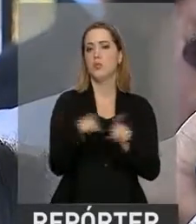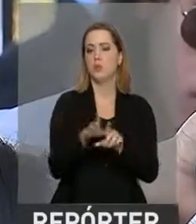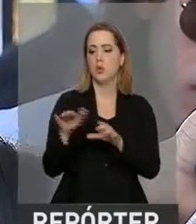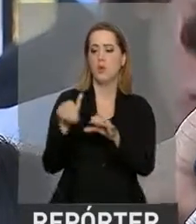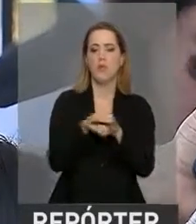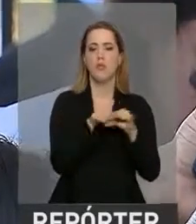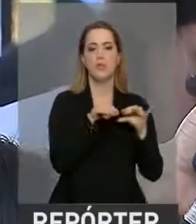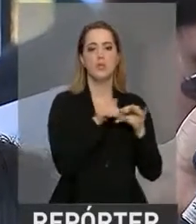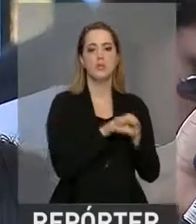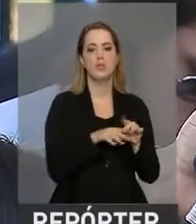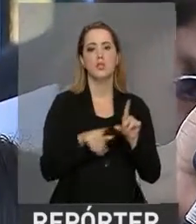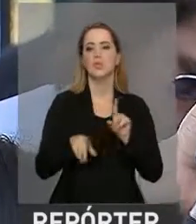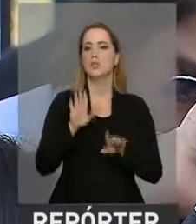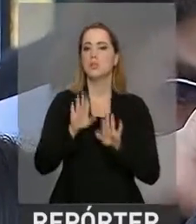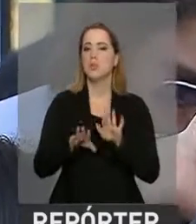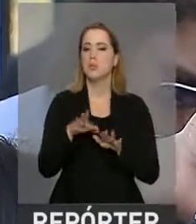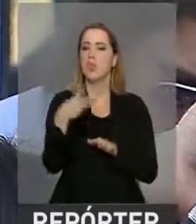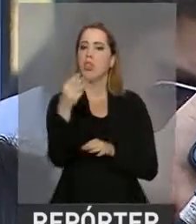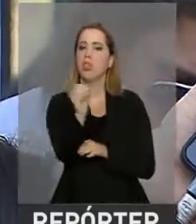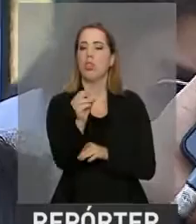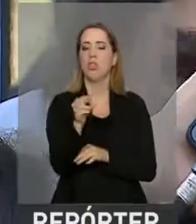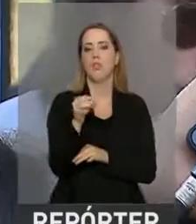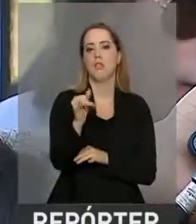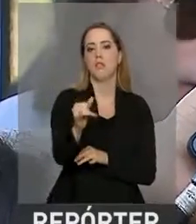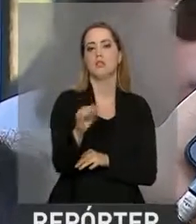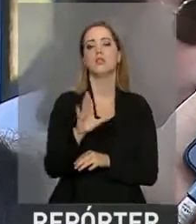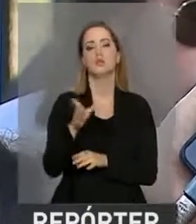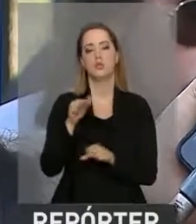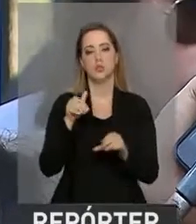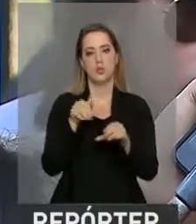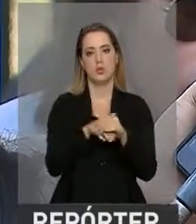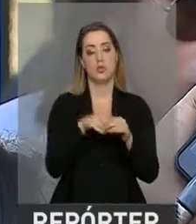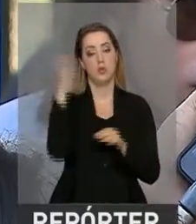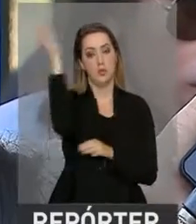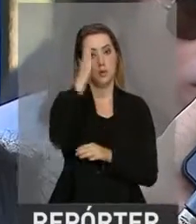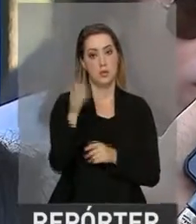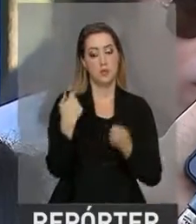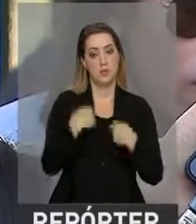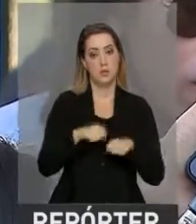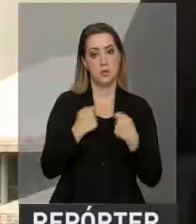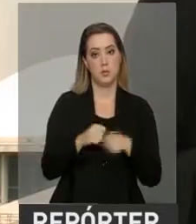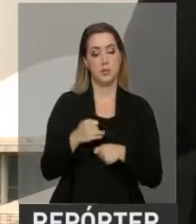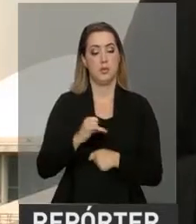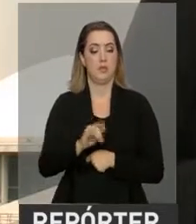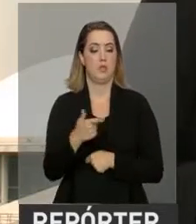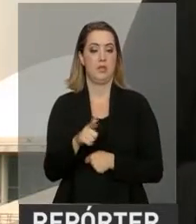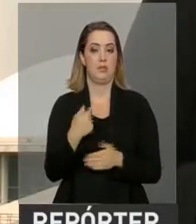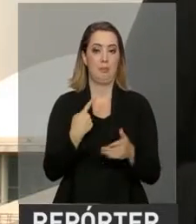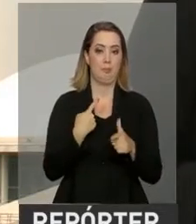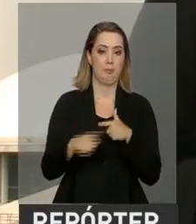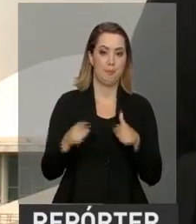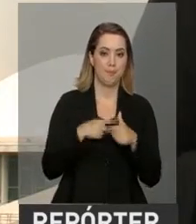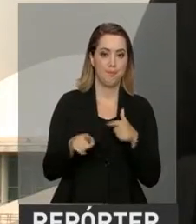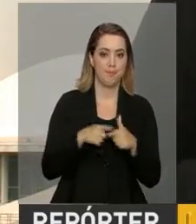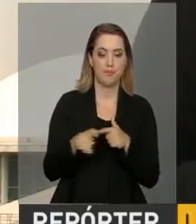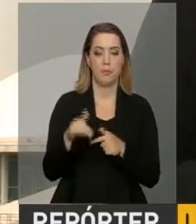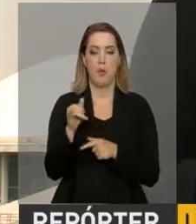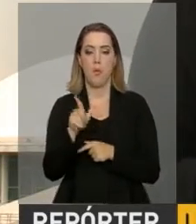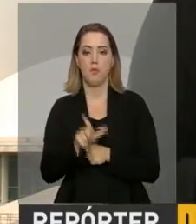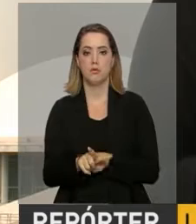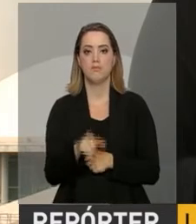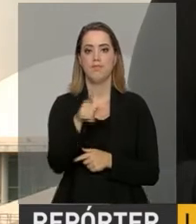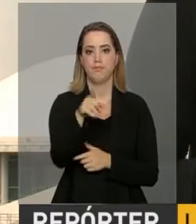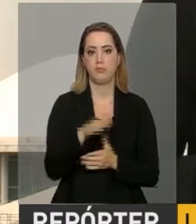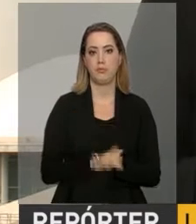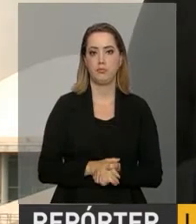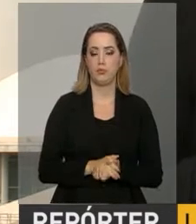vota em 30 dias o senado vota o brasil precisa se não haverá um colapso fiscal a pec fixa um limite para as despesas